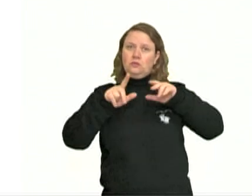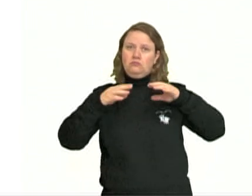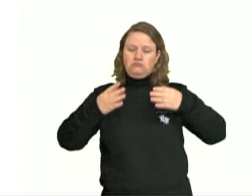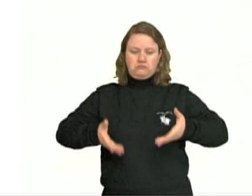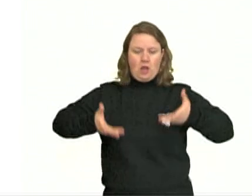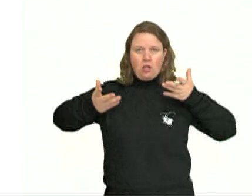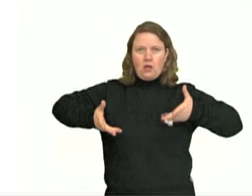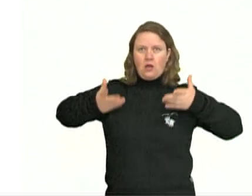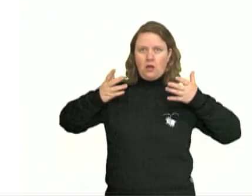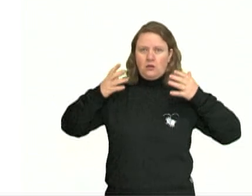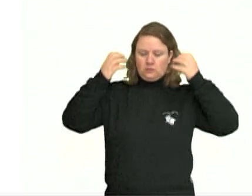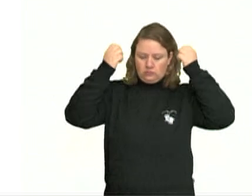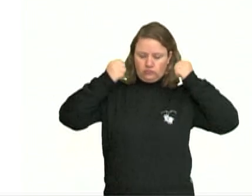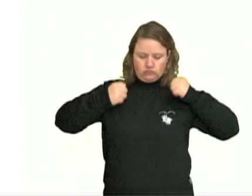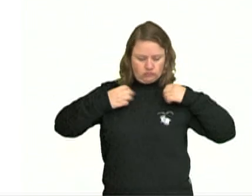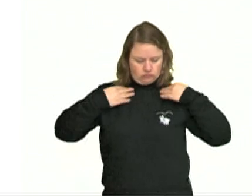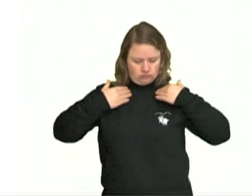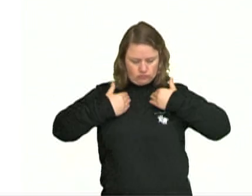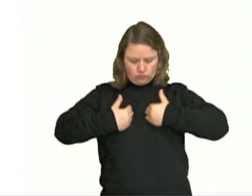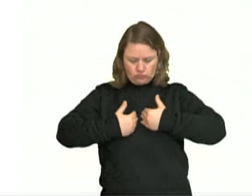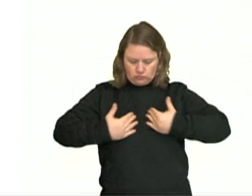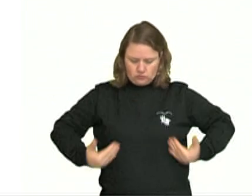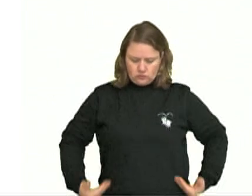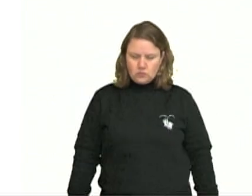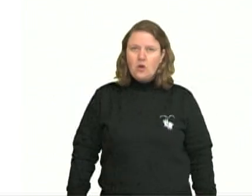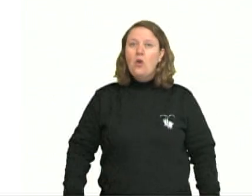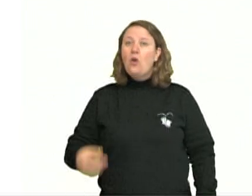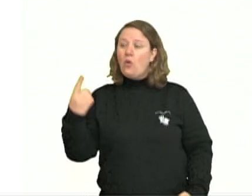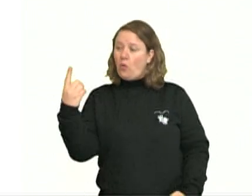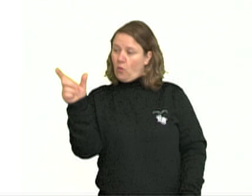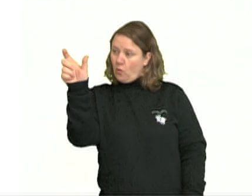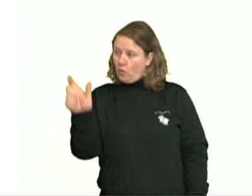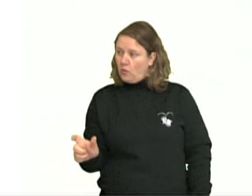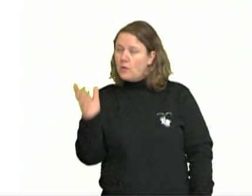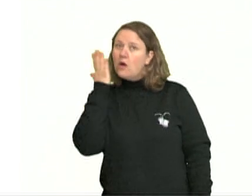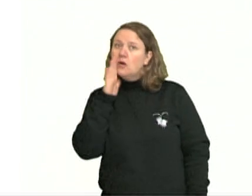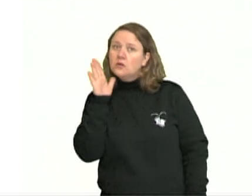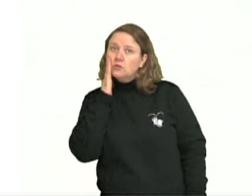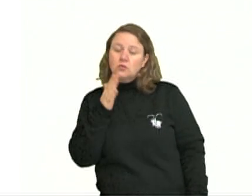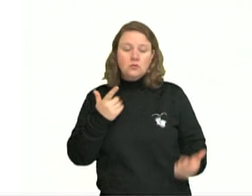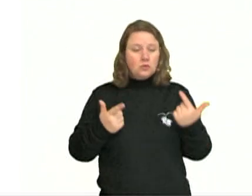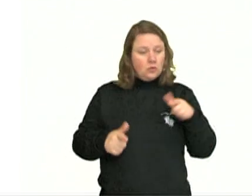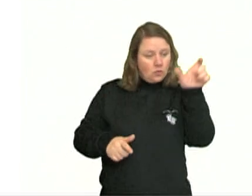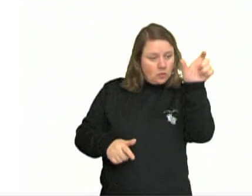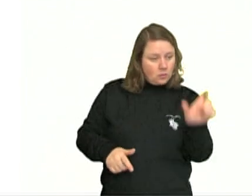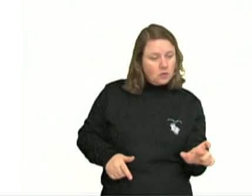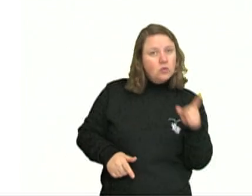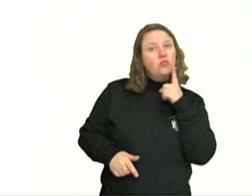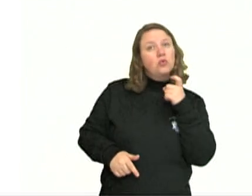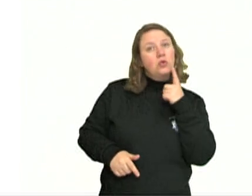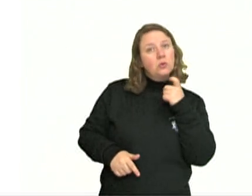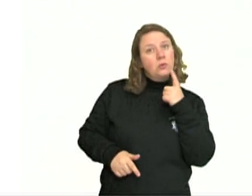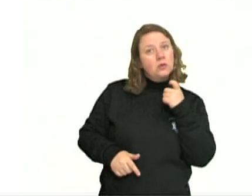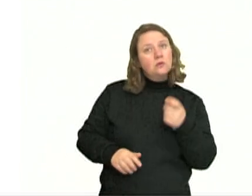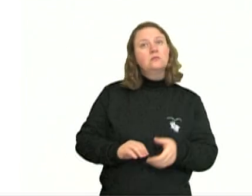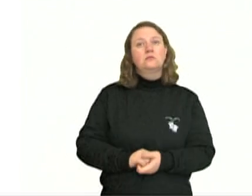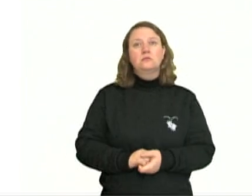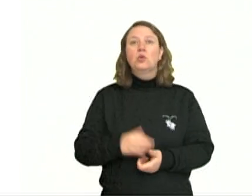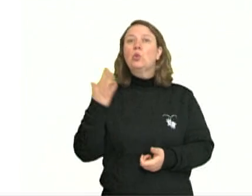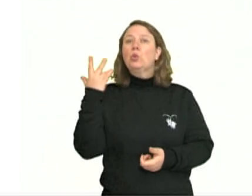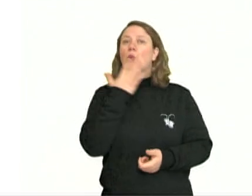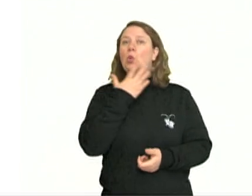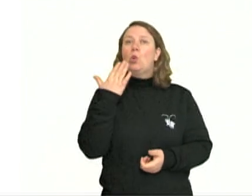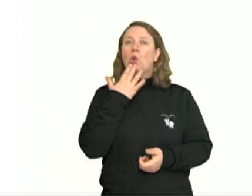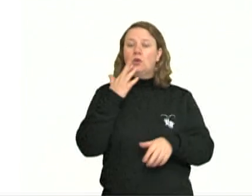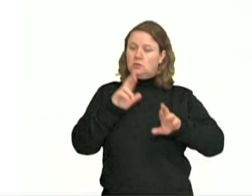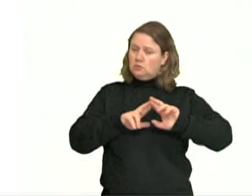macaquinho, aonde um atleta está com um macaquinho azul e um outro vermelho. É uma vestimenta de cores diferentes